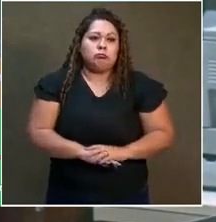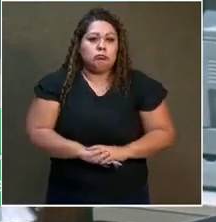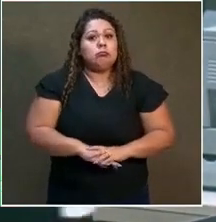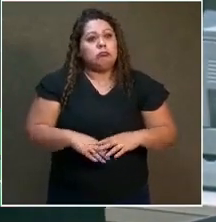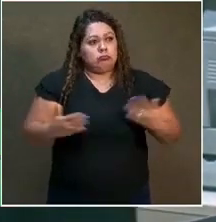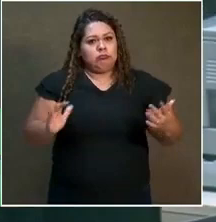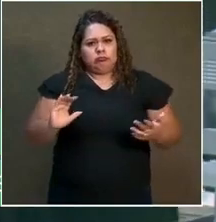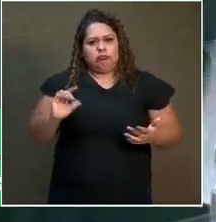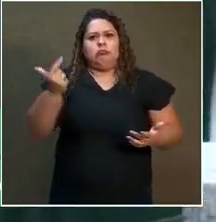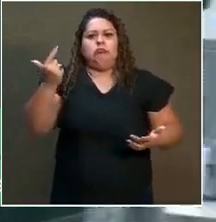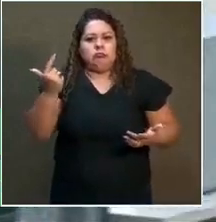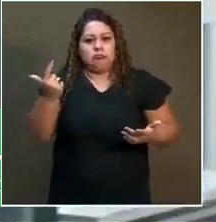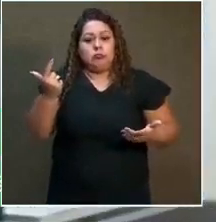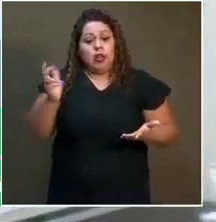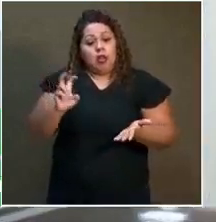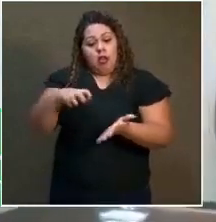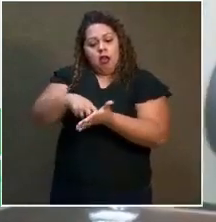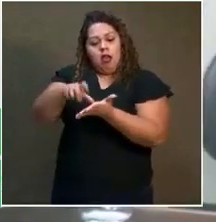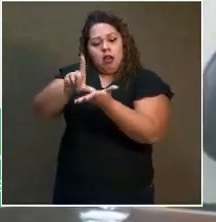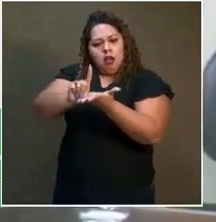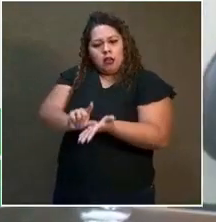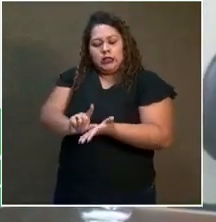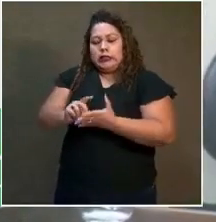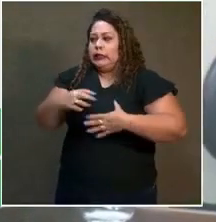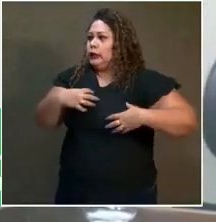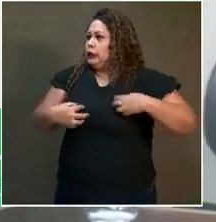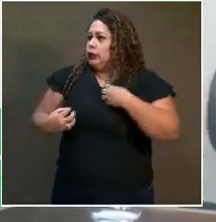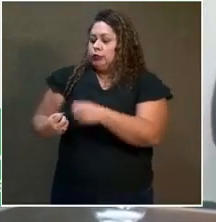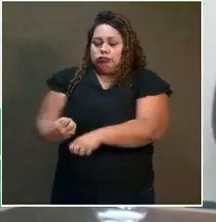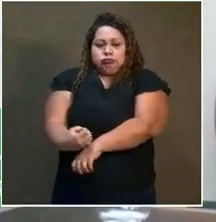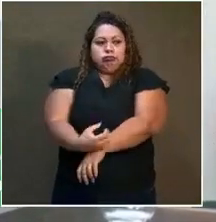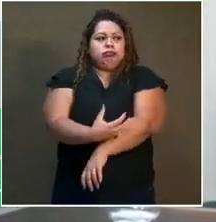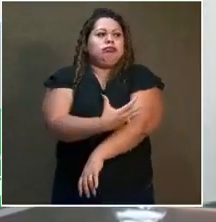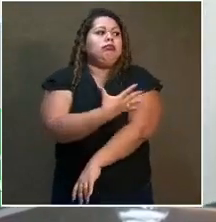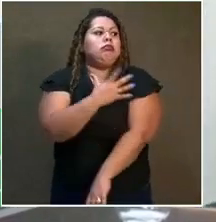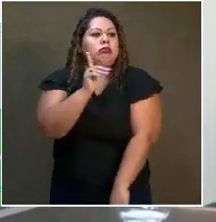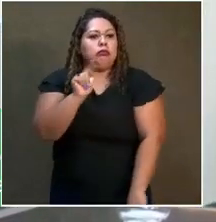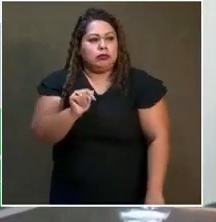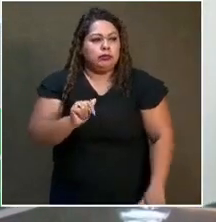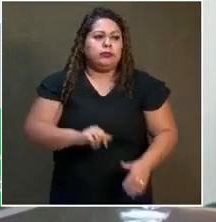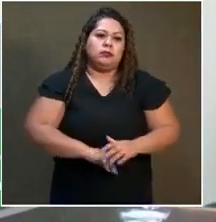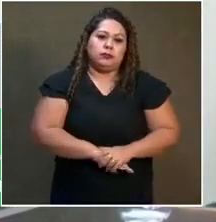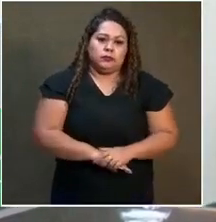muito claro que a diminuição da pena pela violenta emoção, ela é própria.